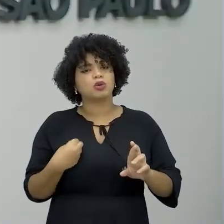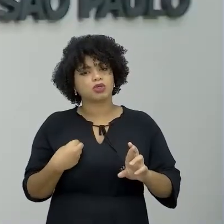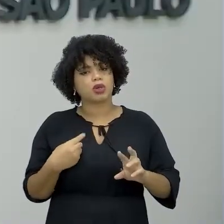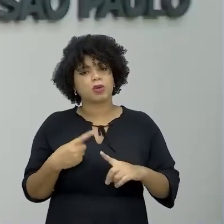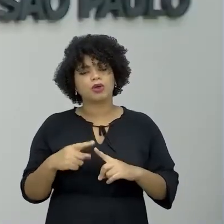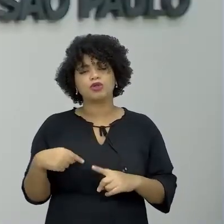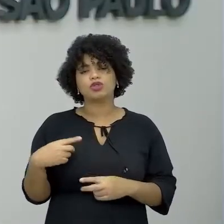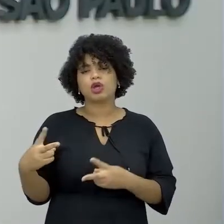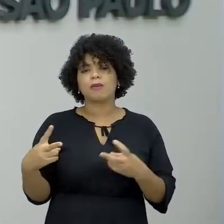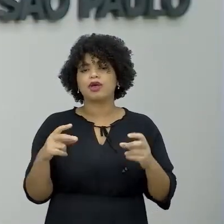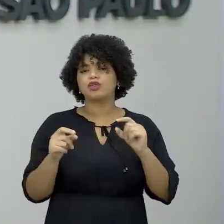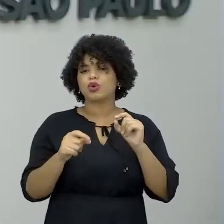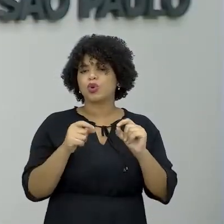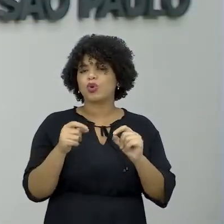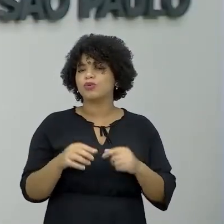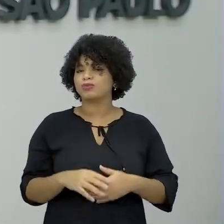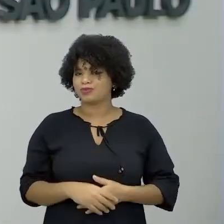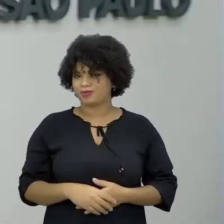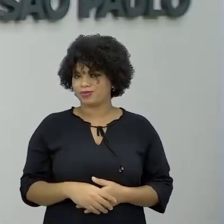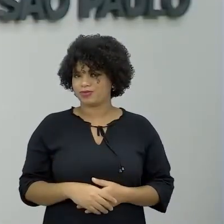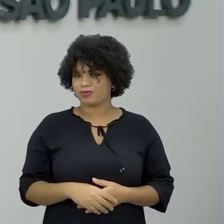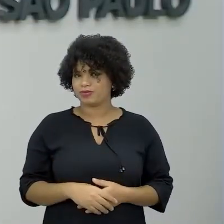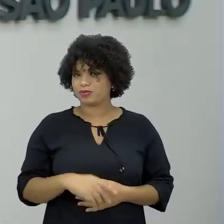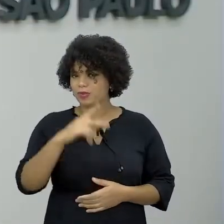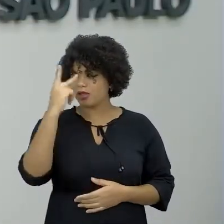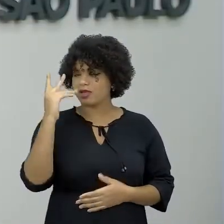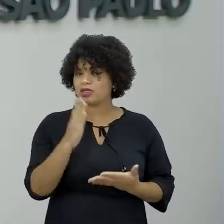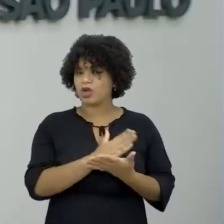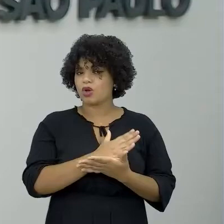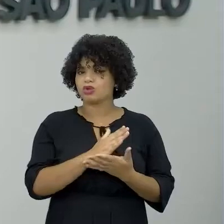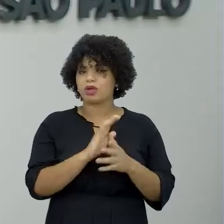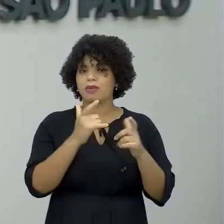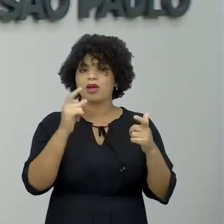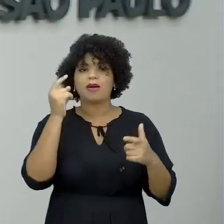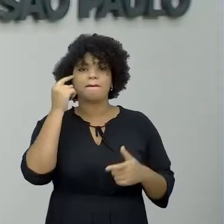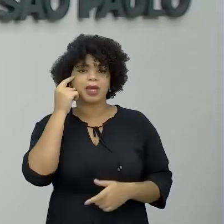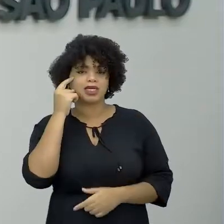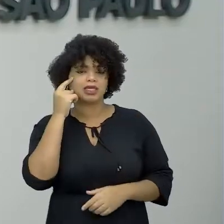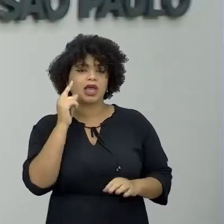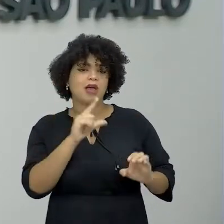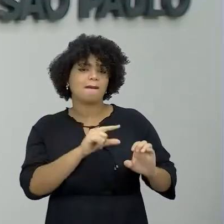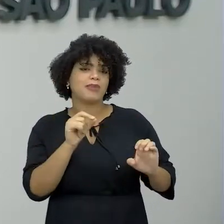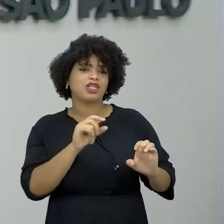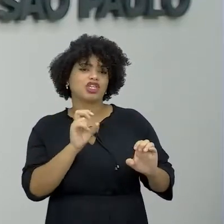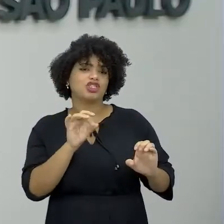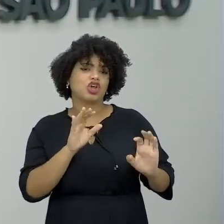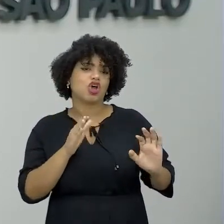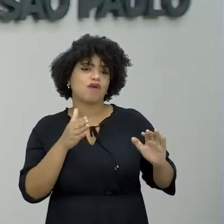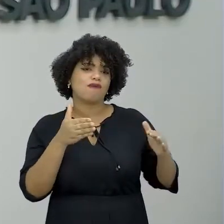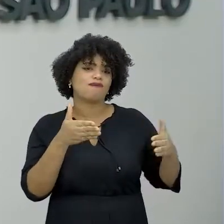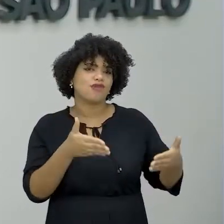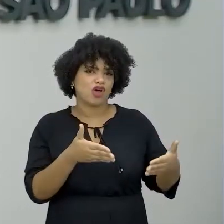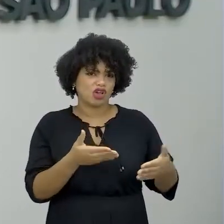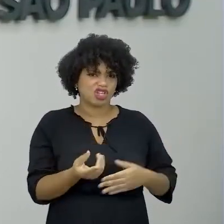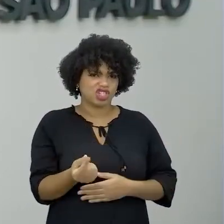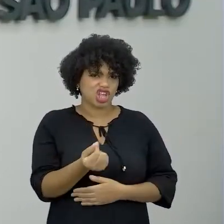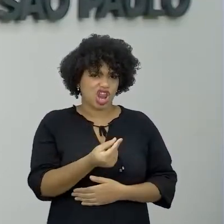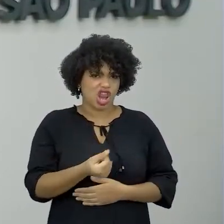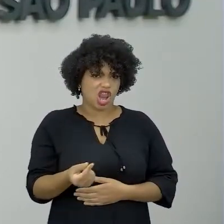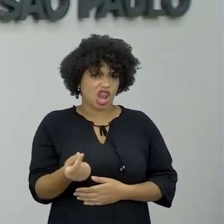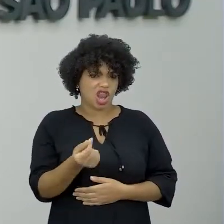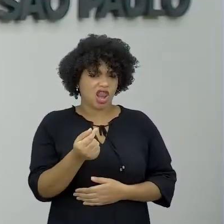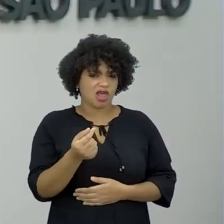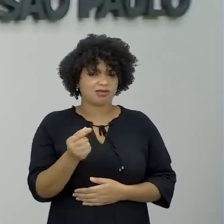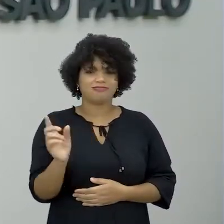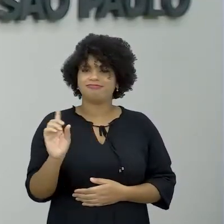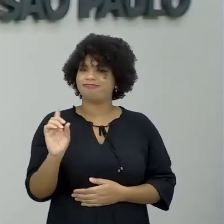gente percebe que, ao contrário do que se pensa, o empreendedorismo ele não está ligado somente a gerar lucro financeiro. Tá?